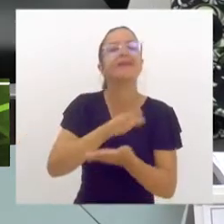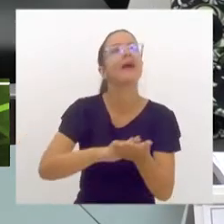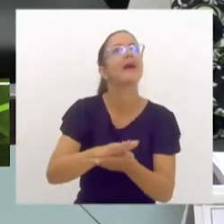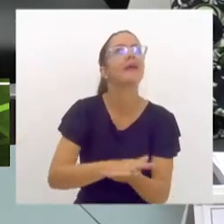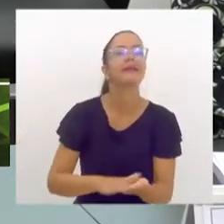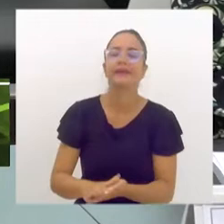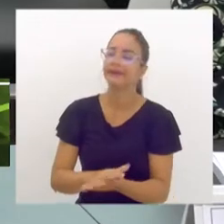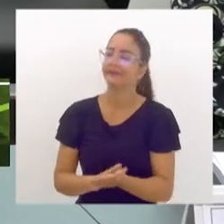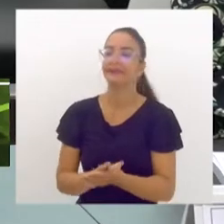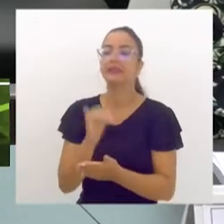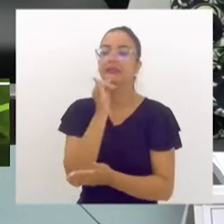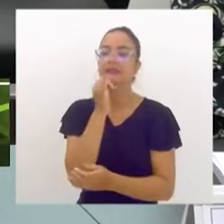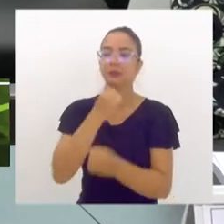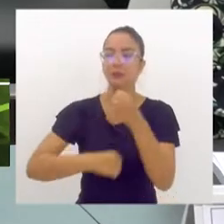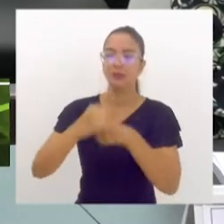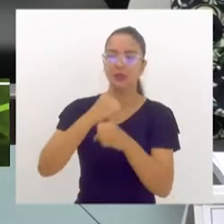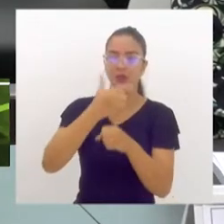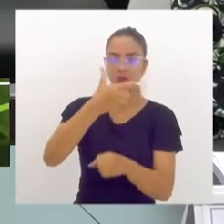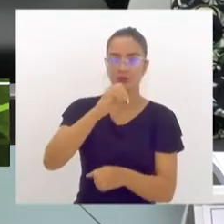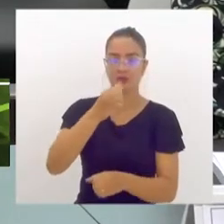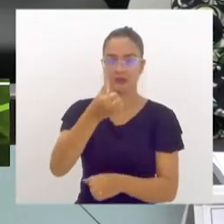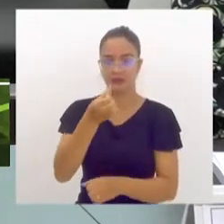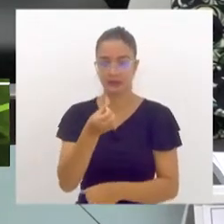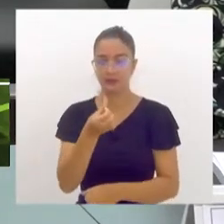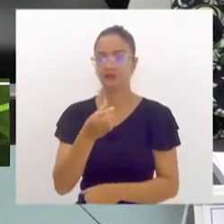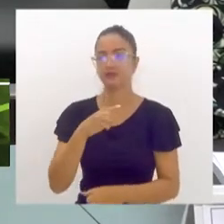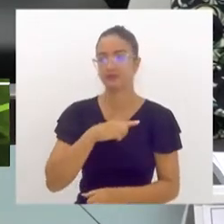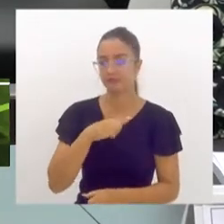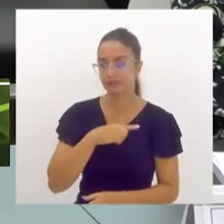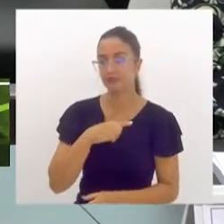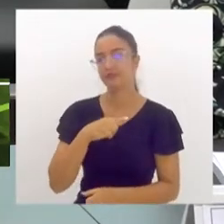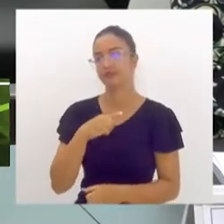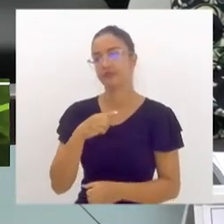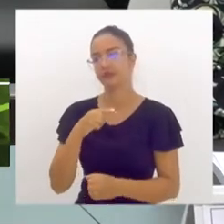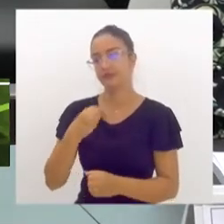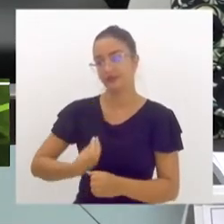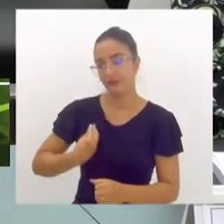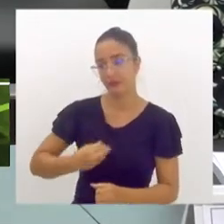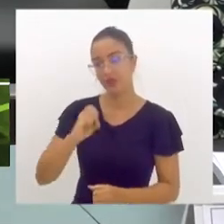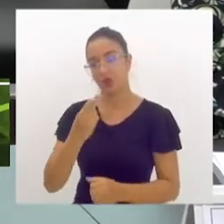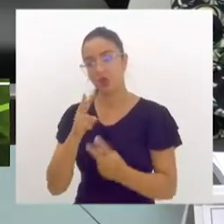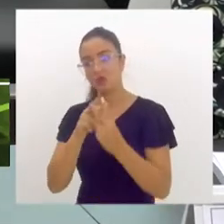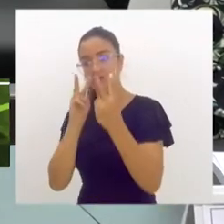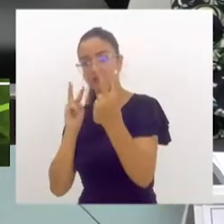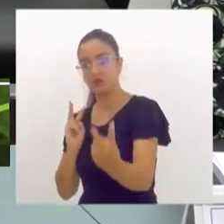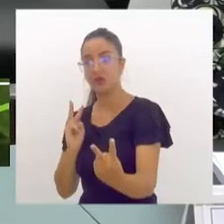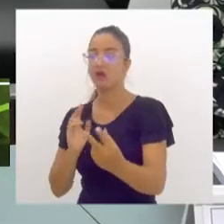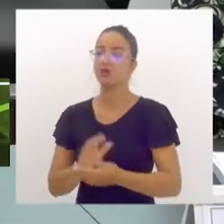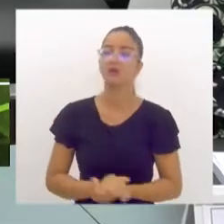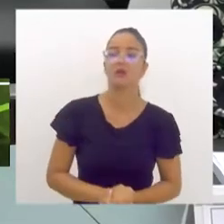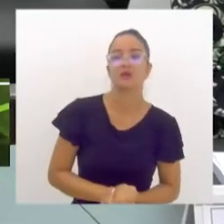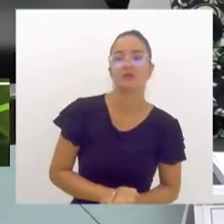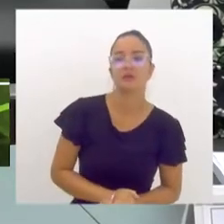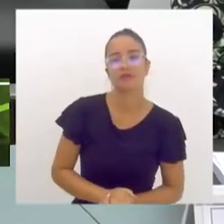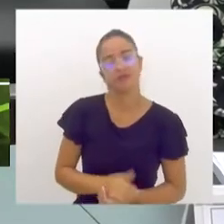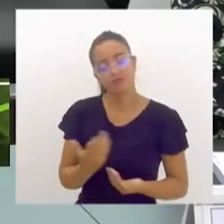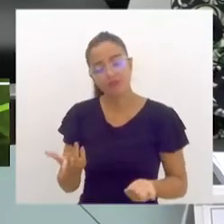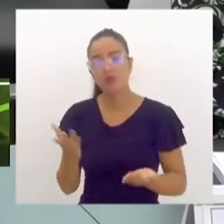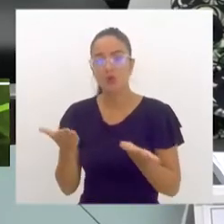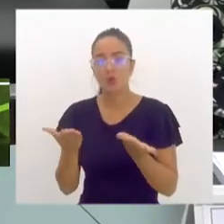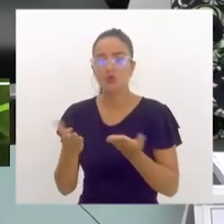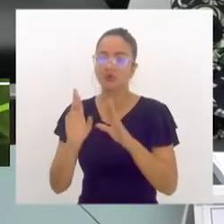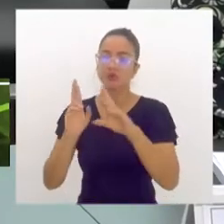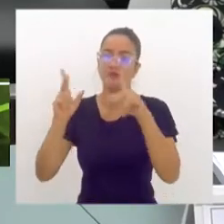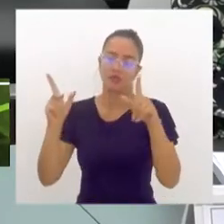as publicações eram universais, tanto para presenciais quanto à distância. Hoje são só cursos à distância e educação de jovens e